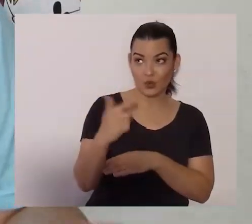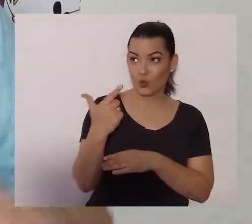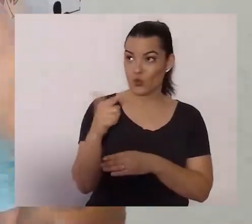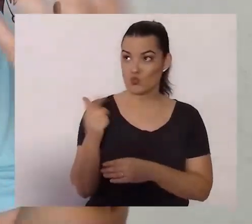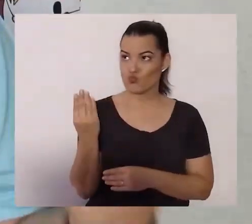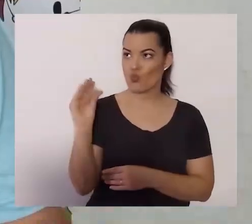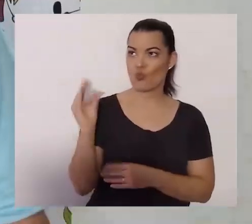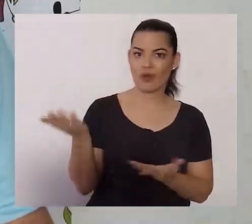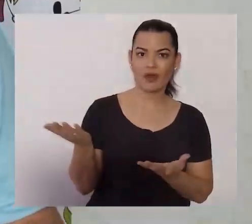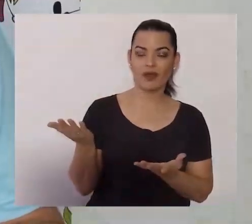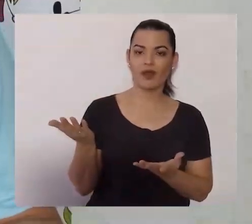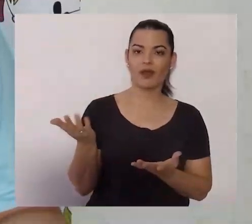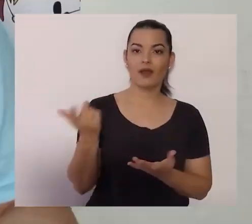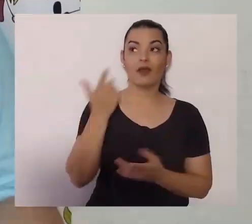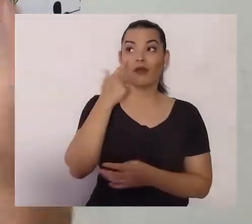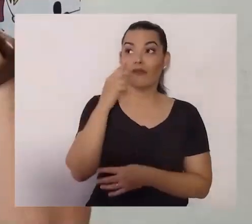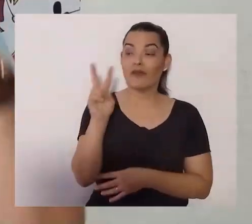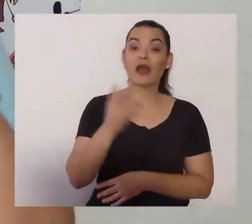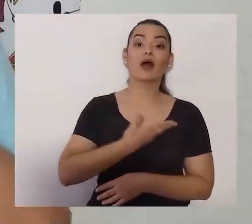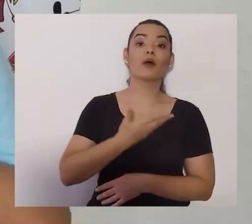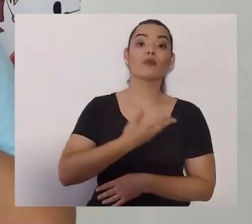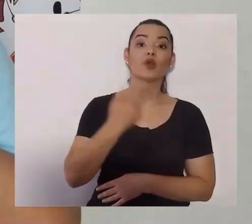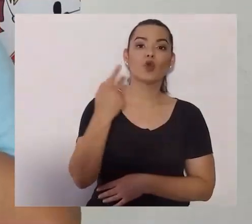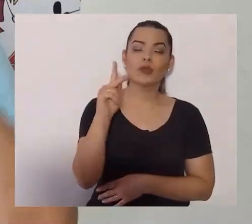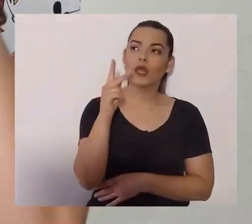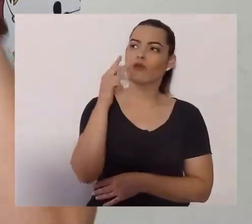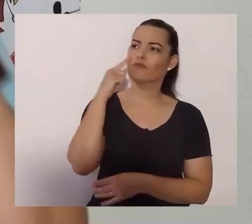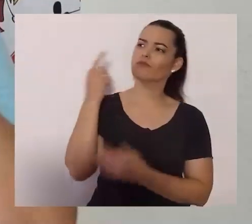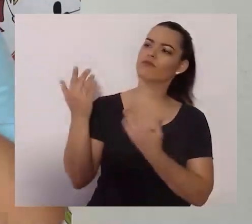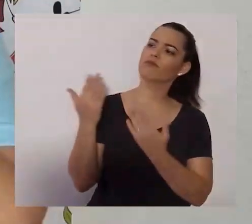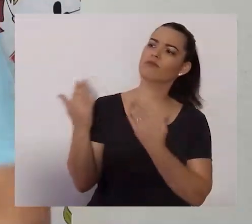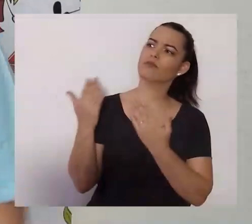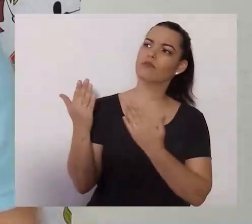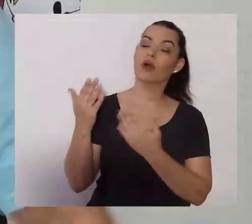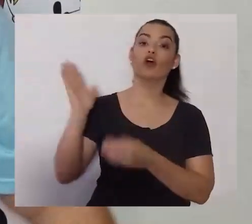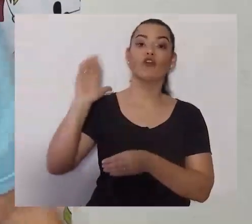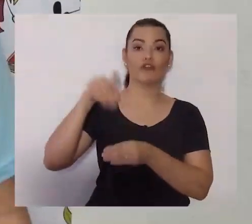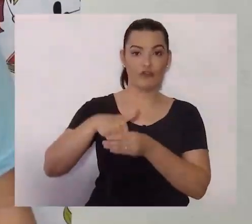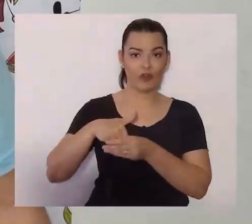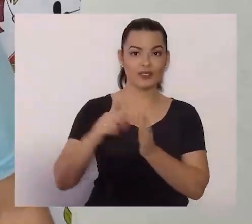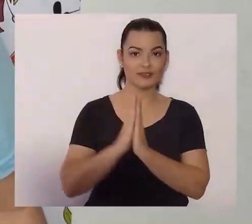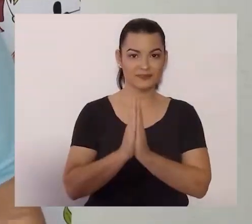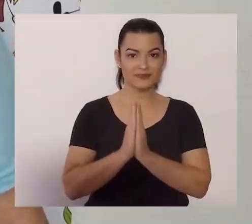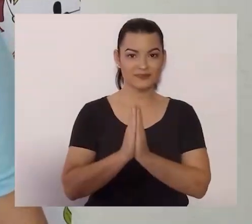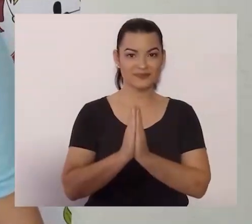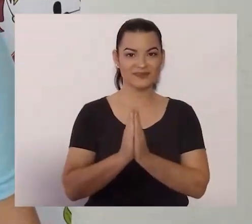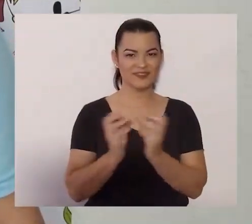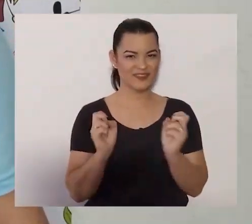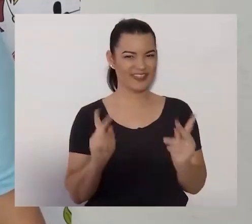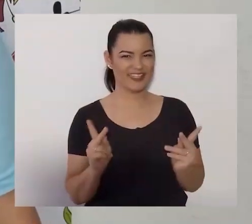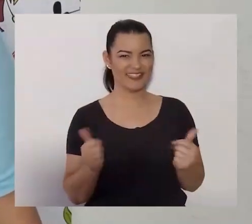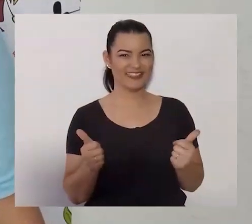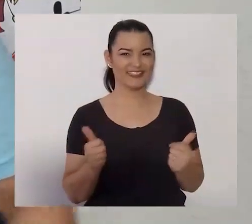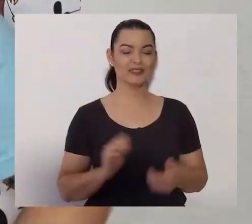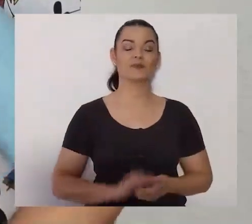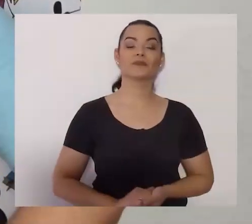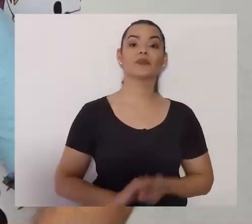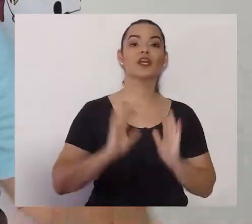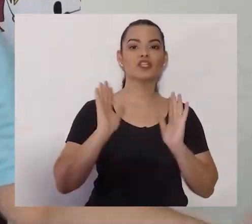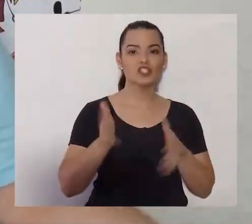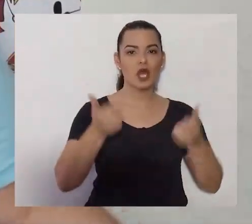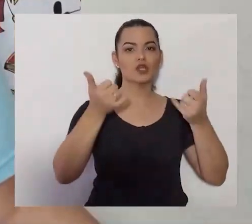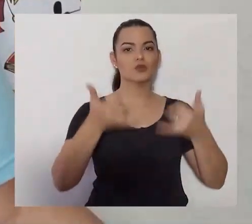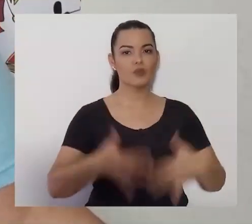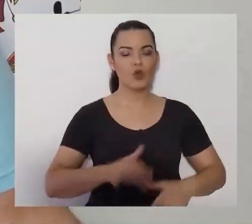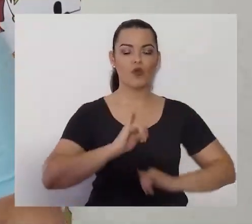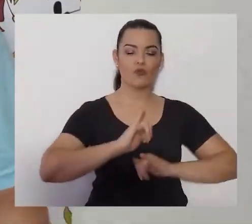seu colega, analise o vídeo dele e votem. Eu quero todo mundo votando lá com bastante capricho, tá bom?